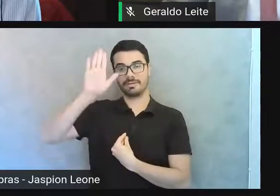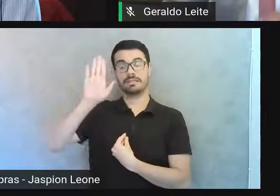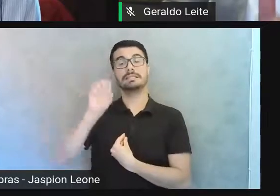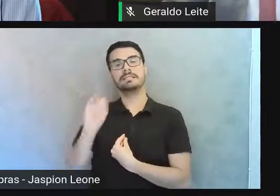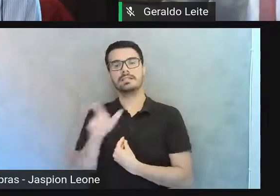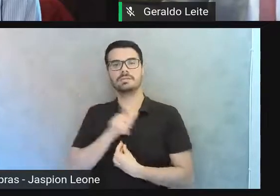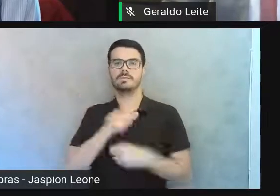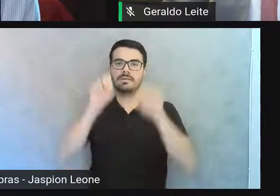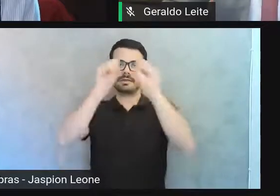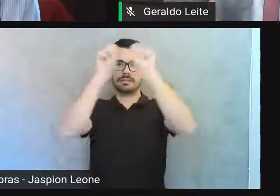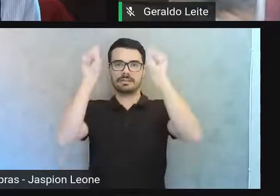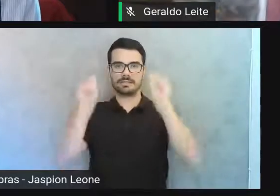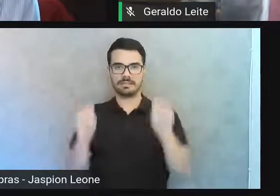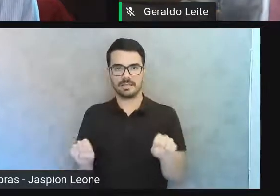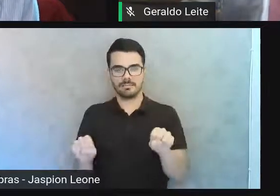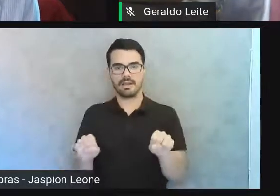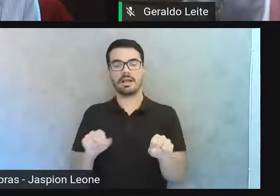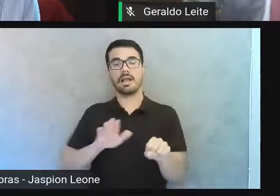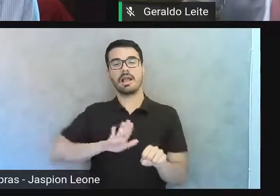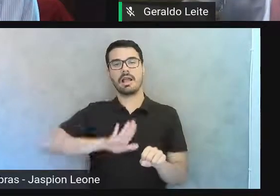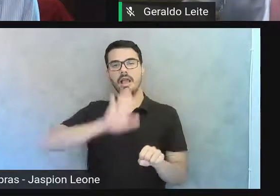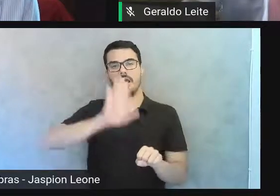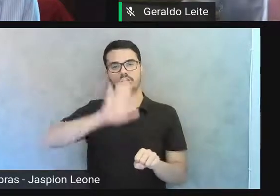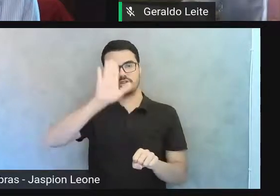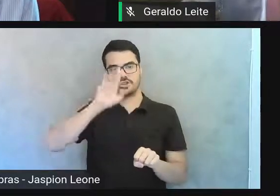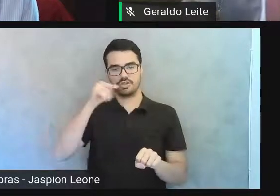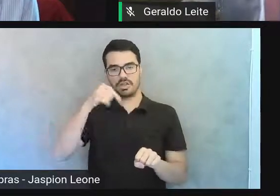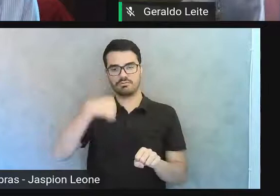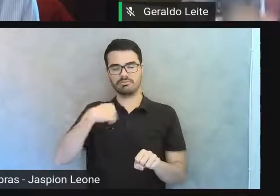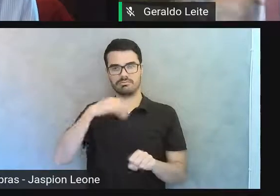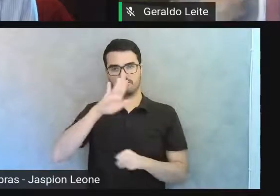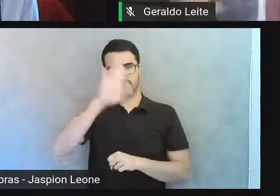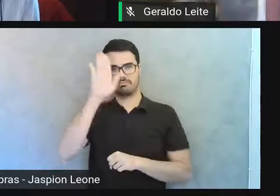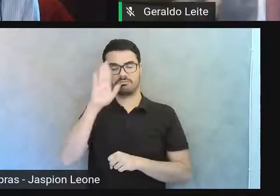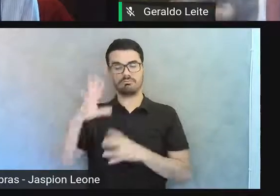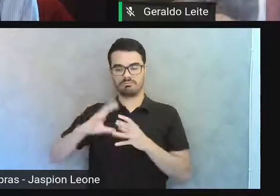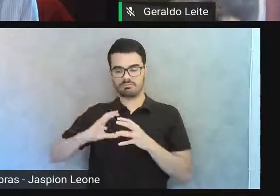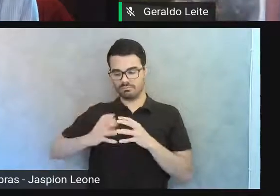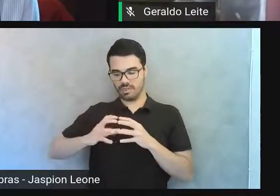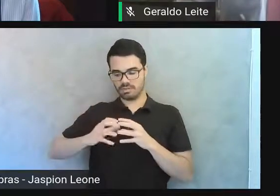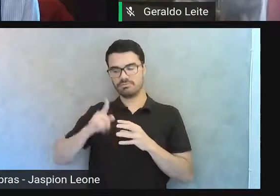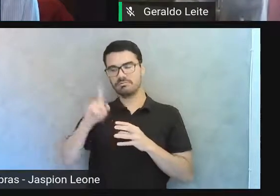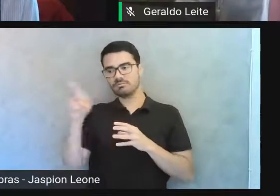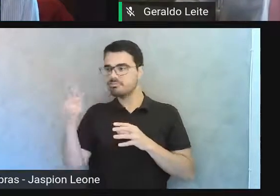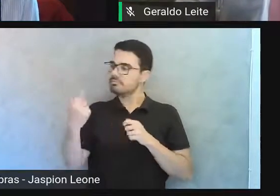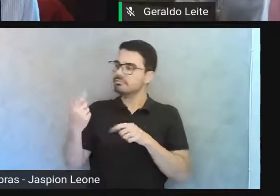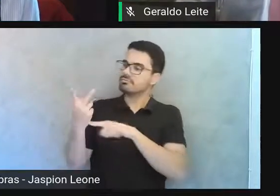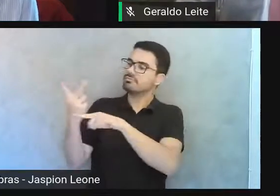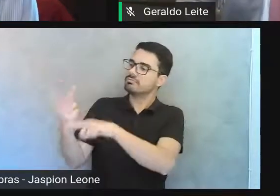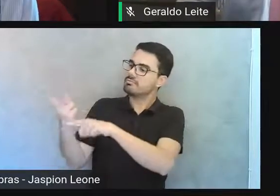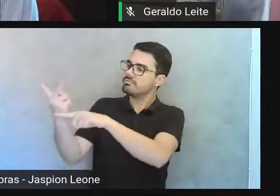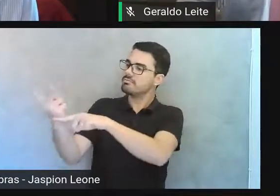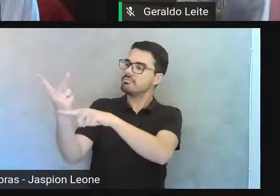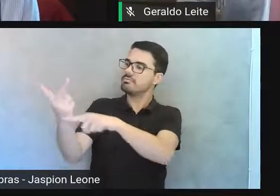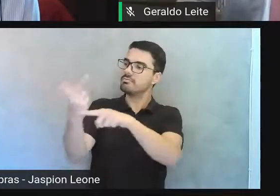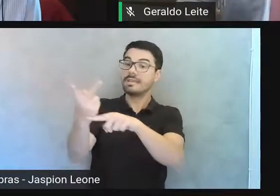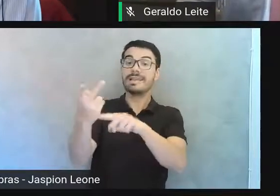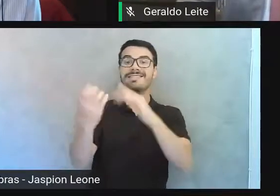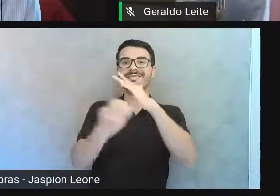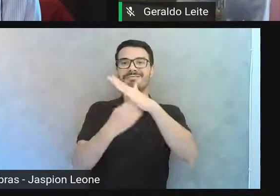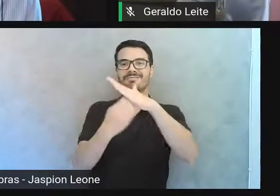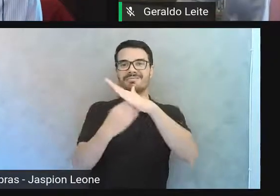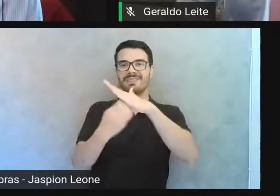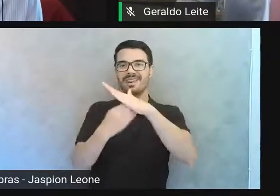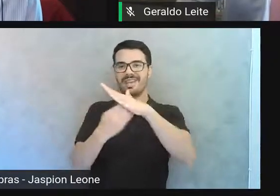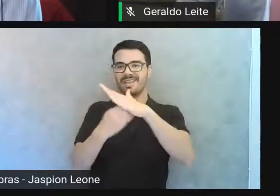os candidatos, né, e os partidos tenham que ir atrás de um número muito grande